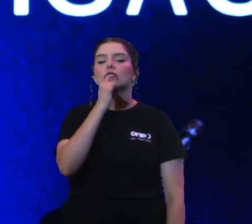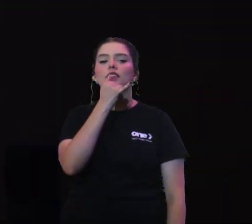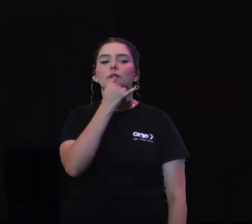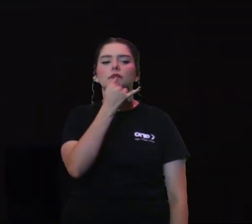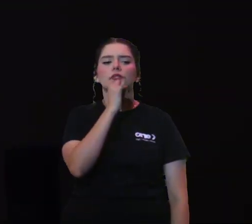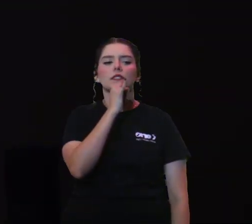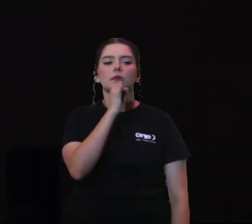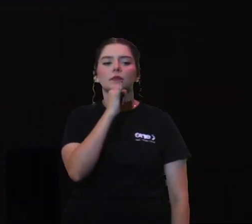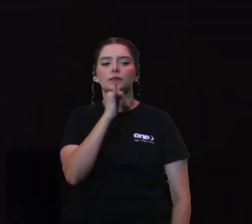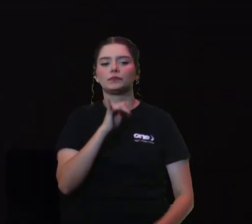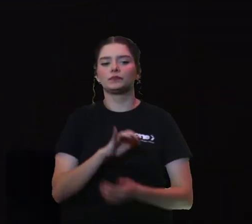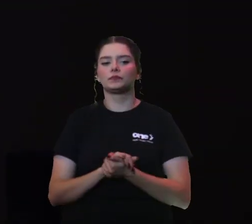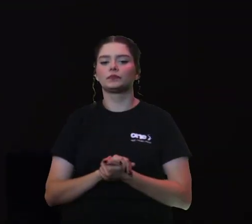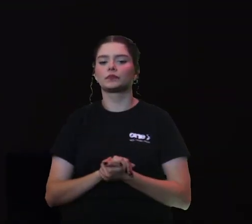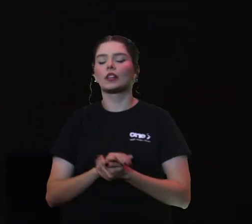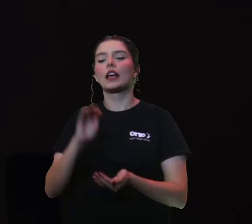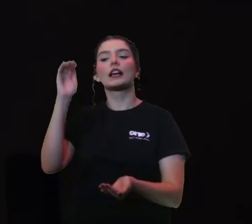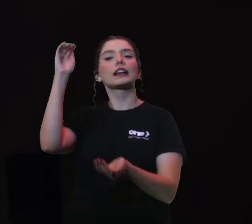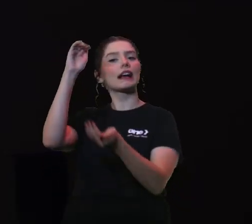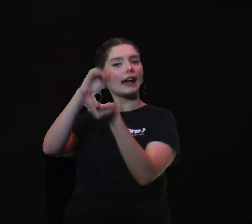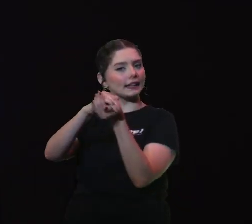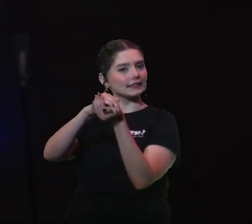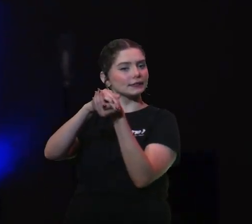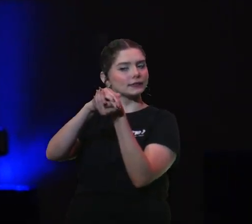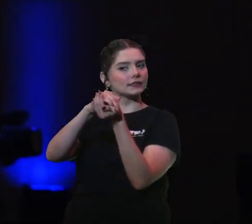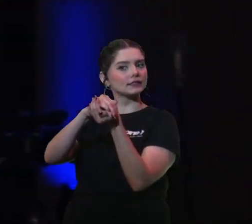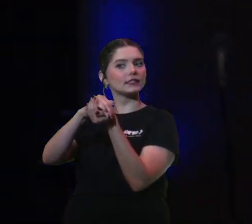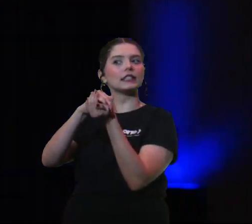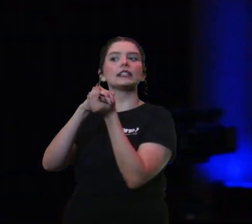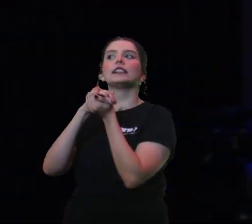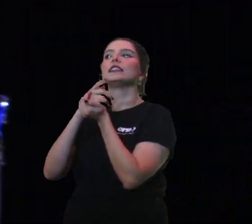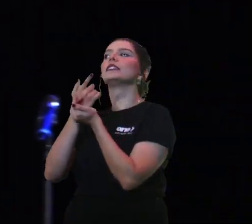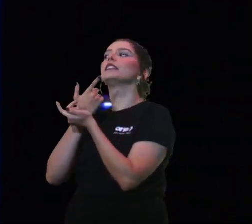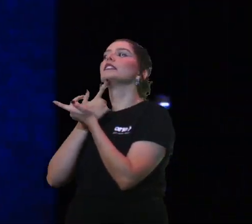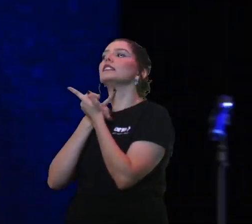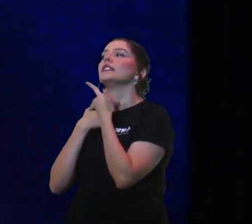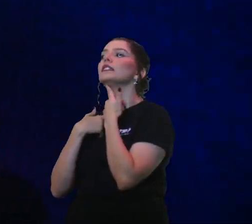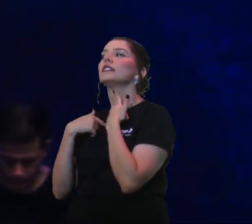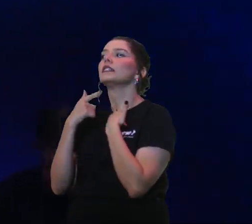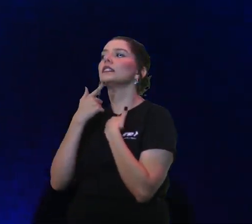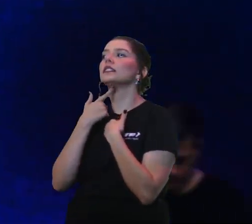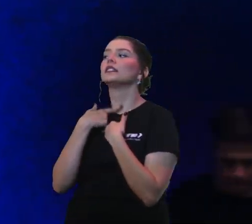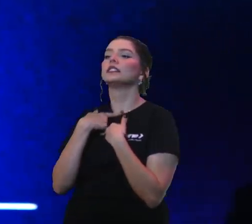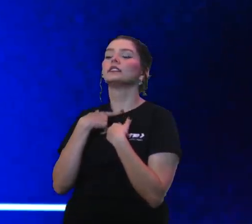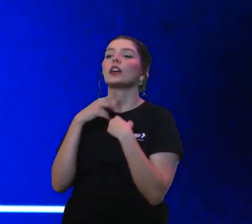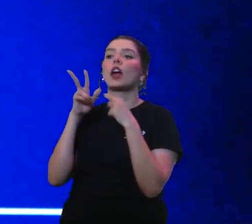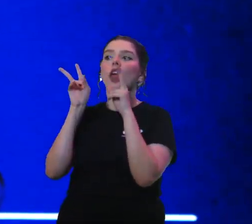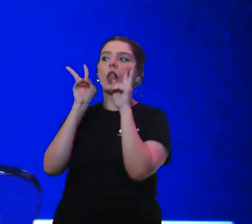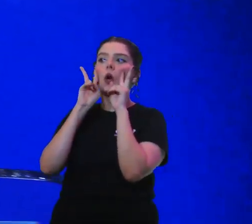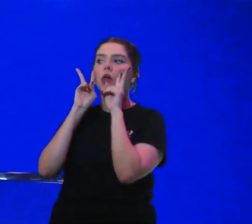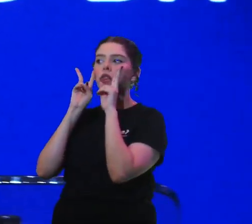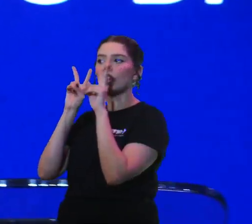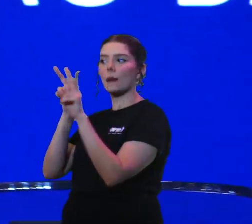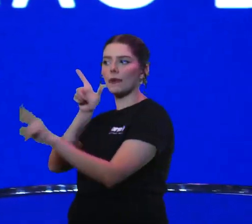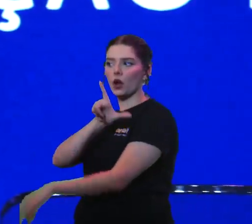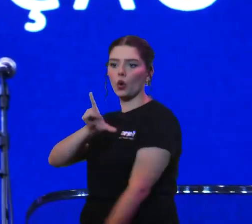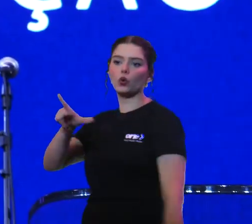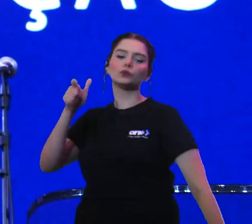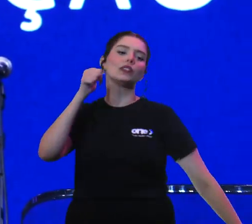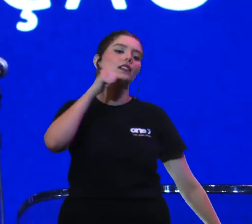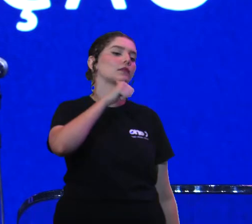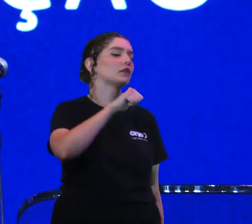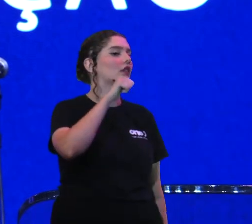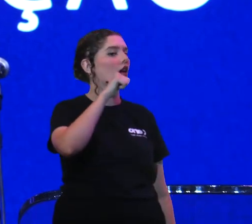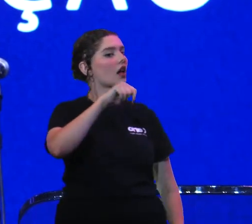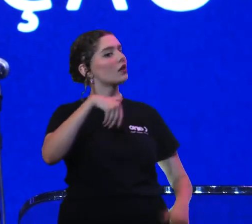você casa com uma pessoa e você tem a intenção de não ter mais olhos para outras pessoas, a não ser o